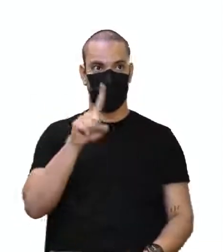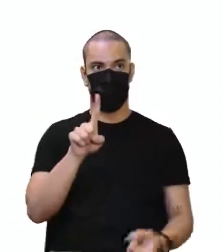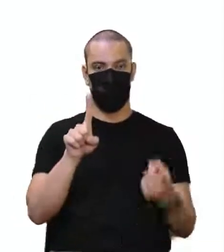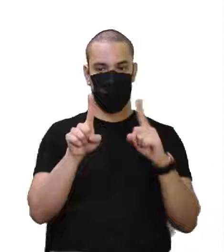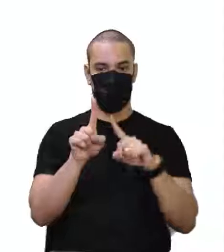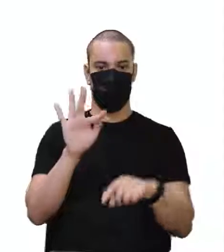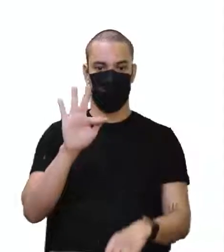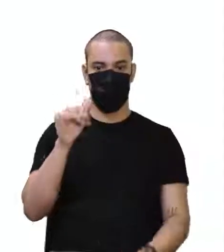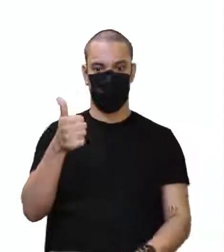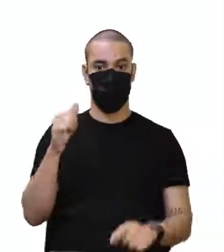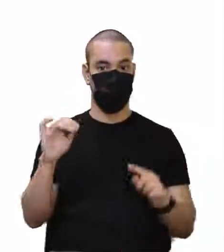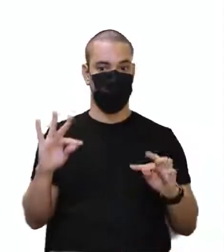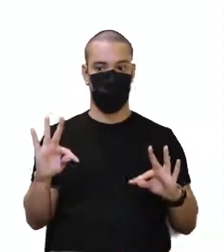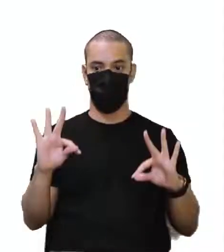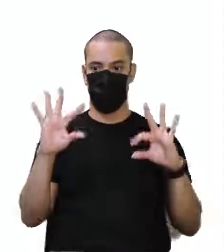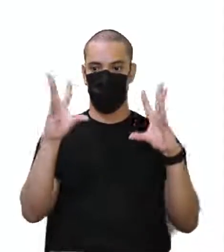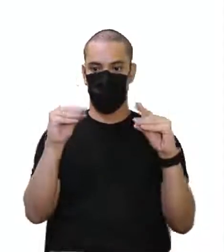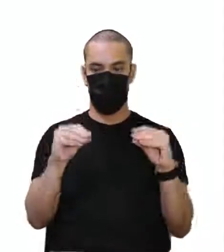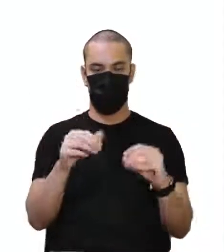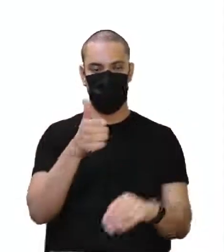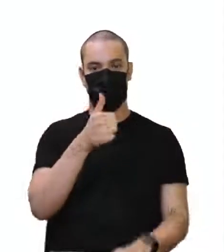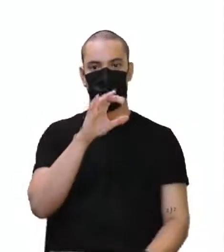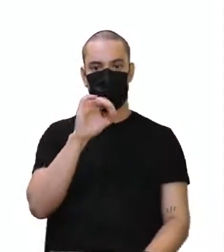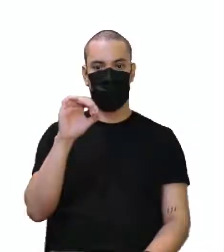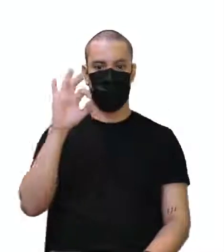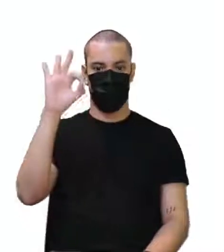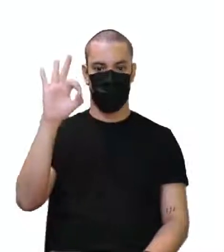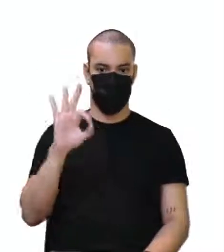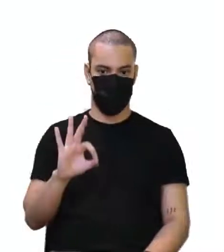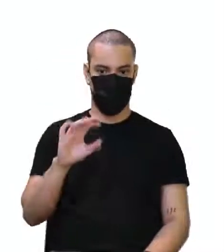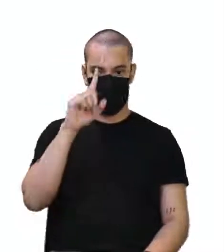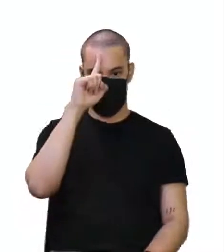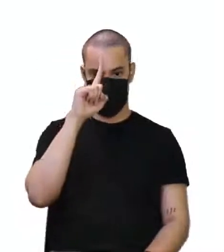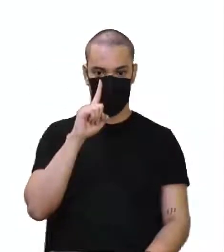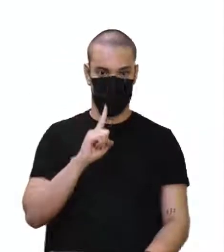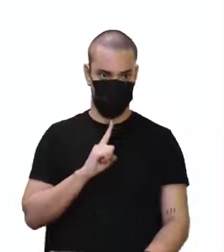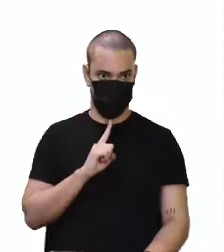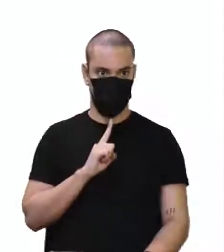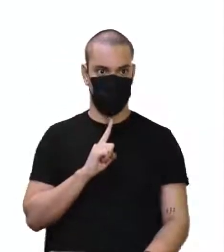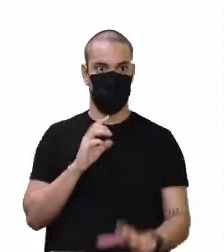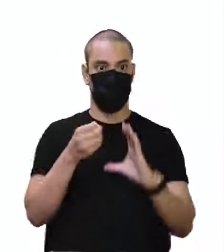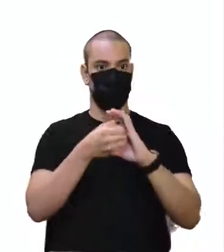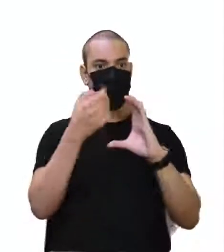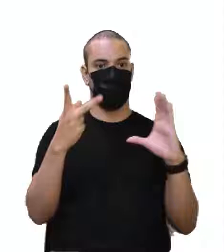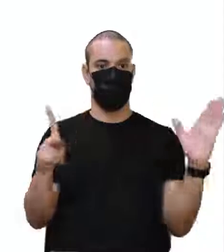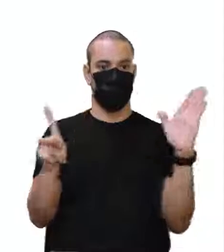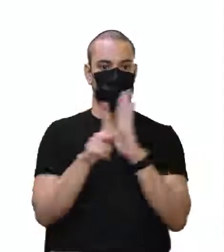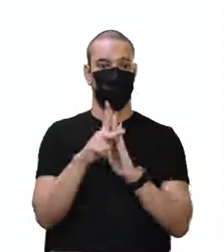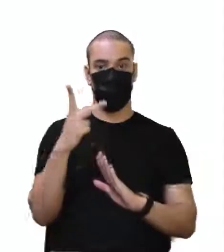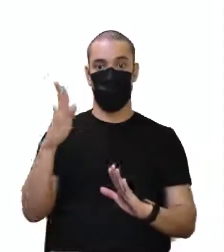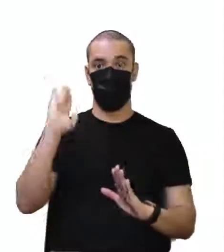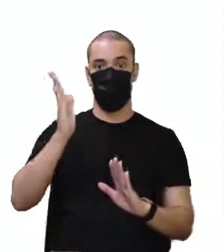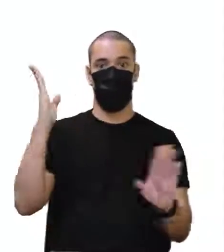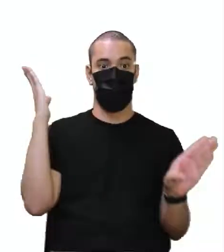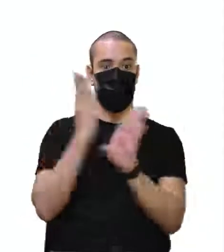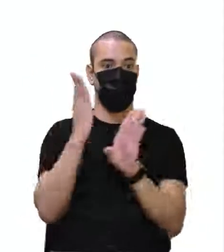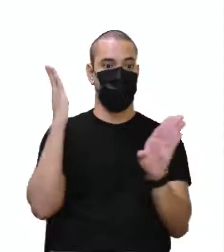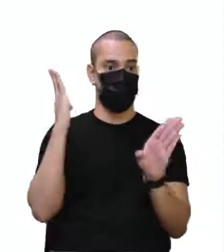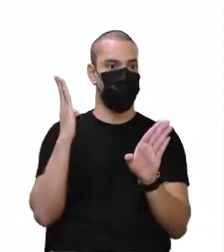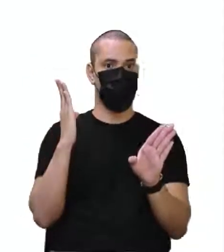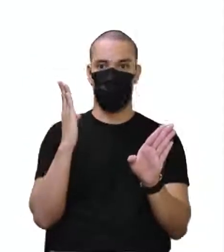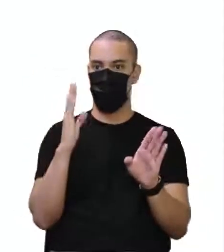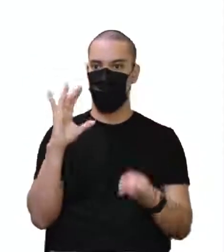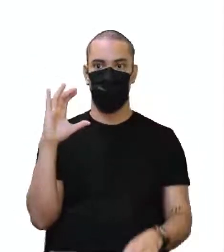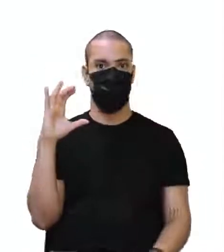F1, todas foram 100% amarelas e lisas, característica dominante. Ele já identificou aí de